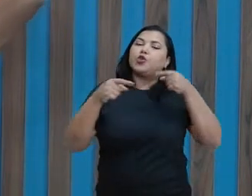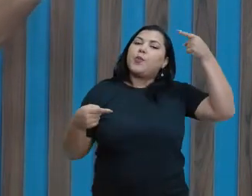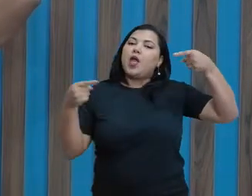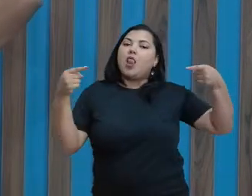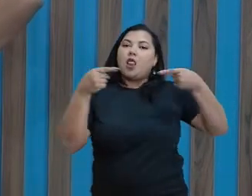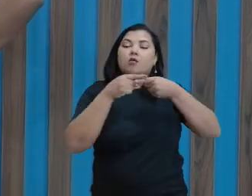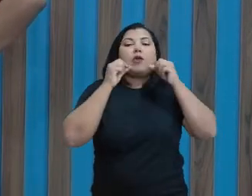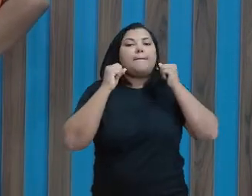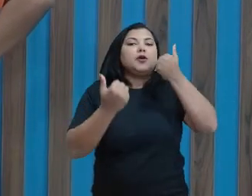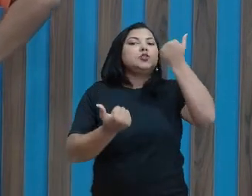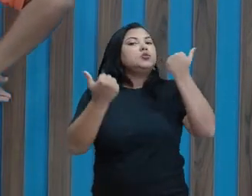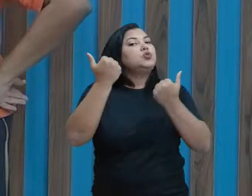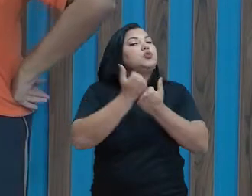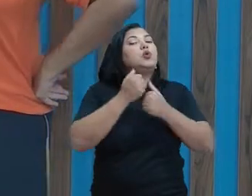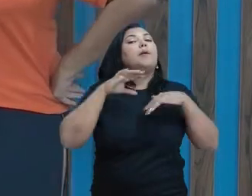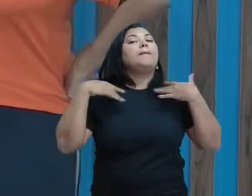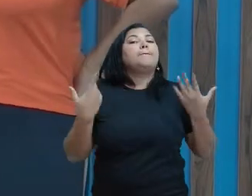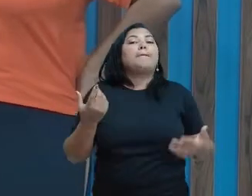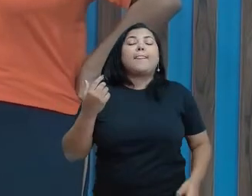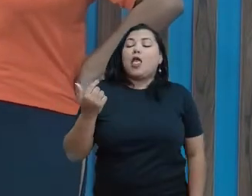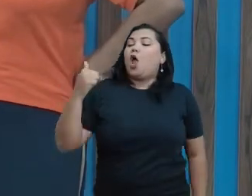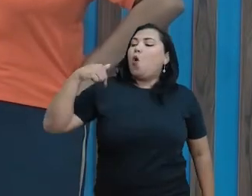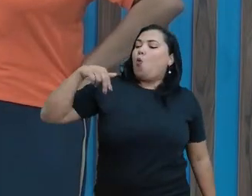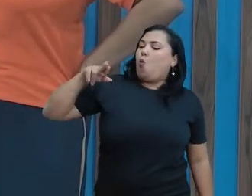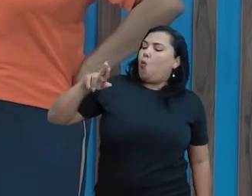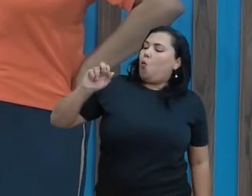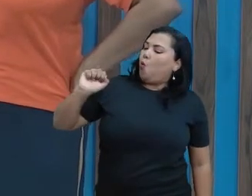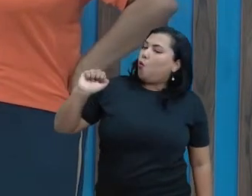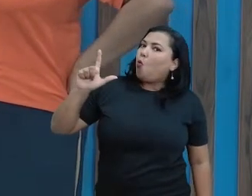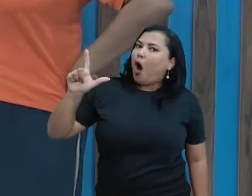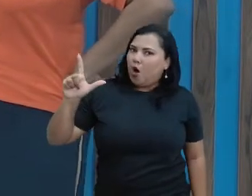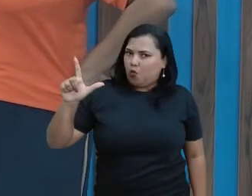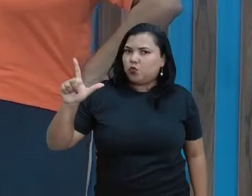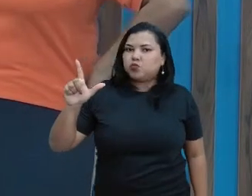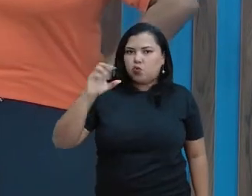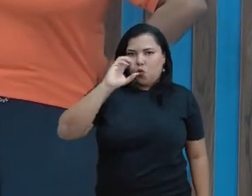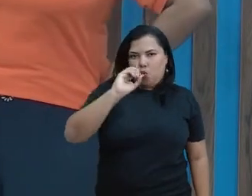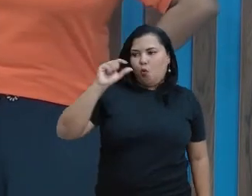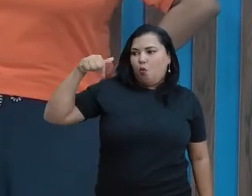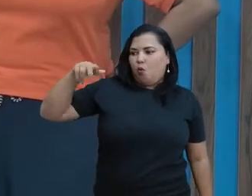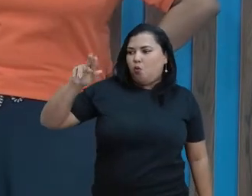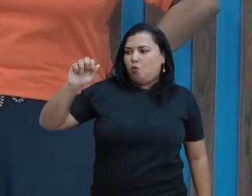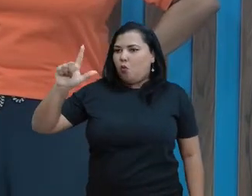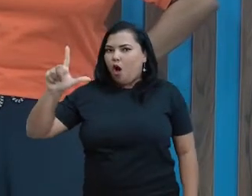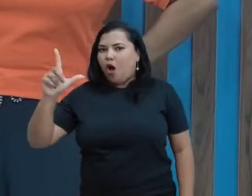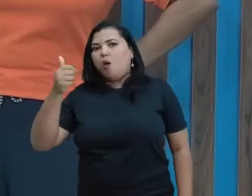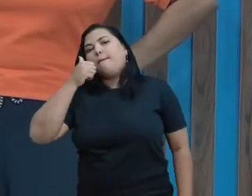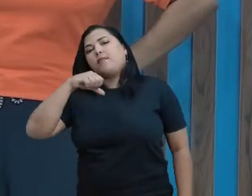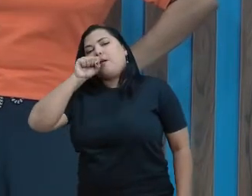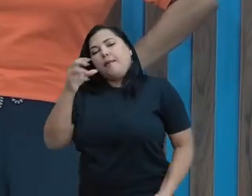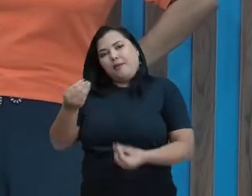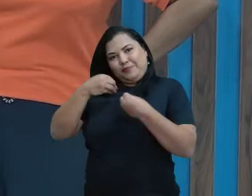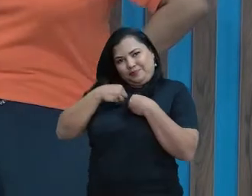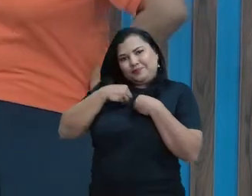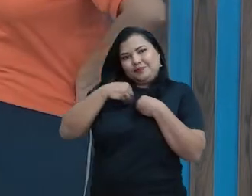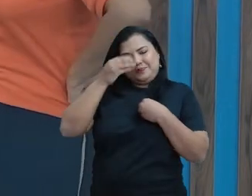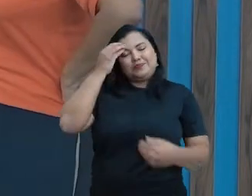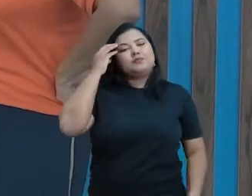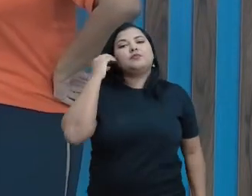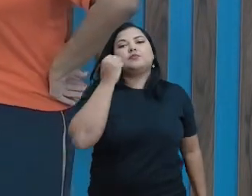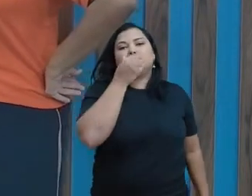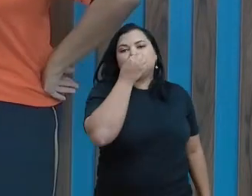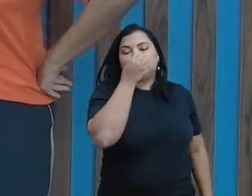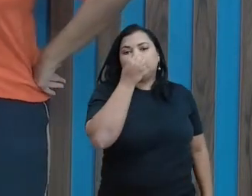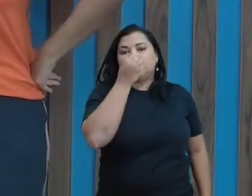ser substituído pelo qual comi o bolo, o qual ganhei da minha mãe, tá? Então, a gente